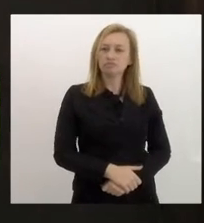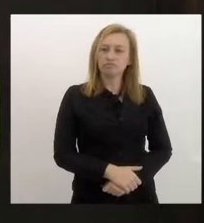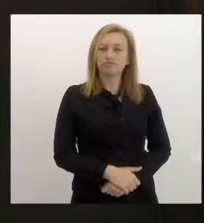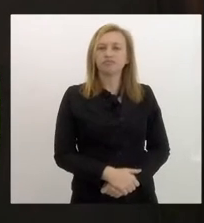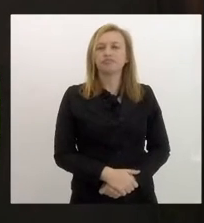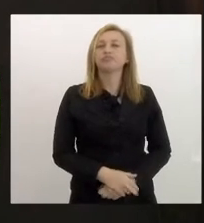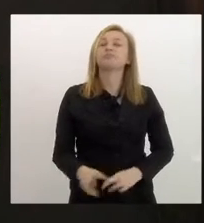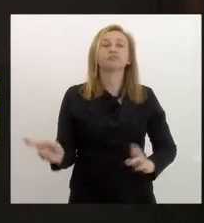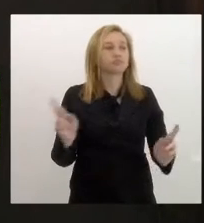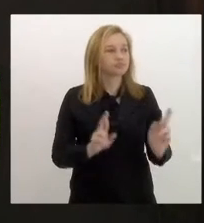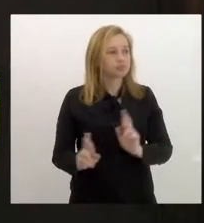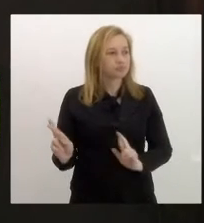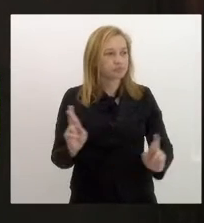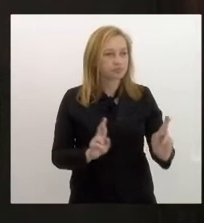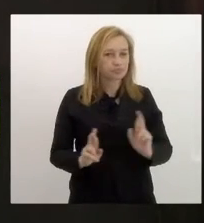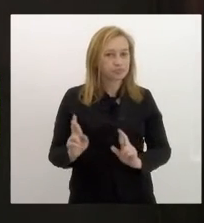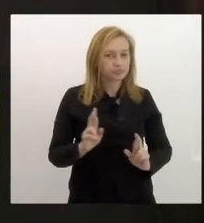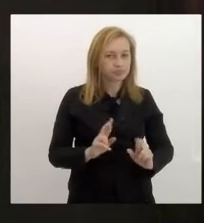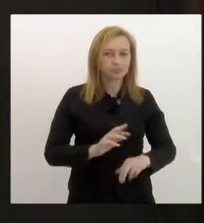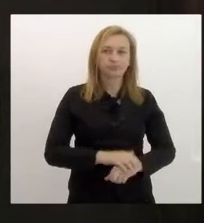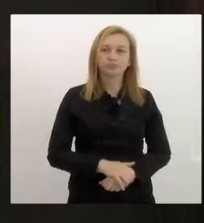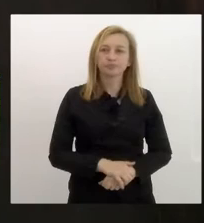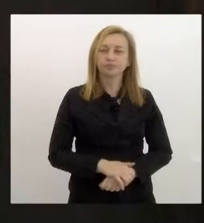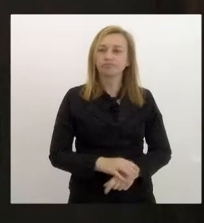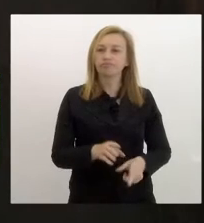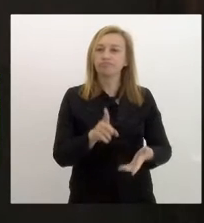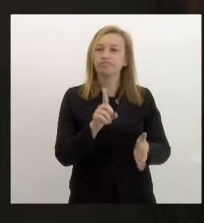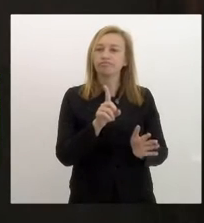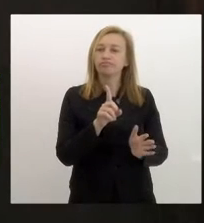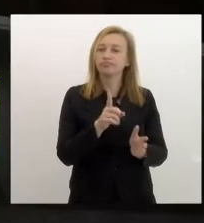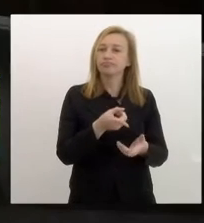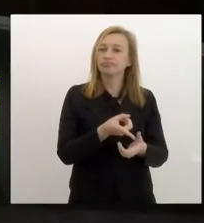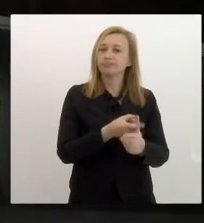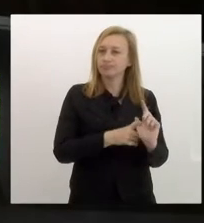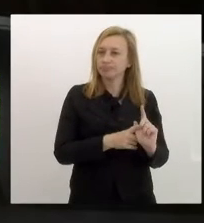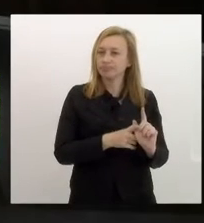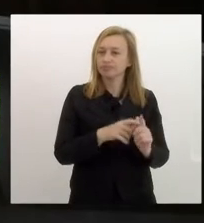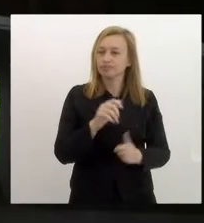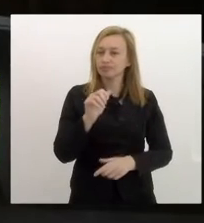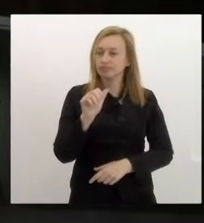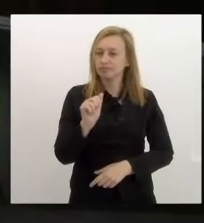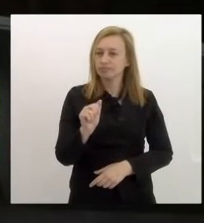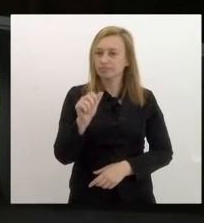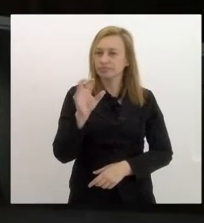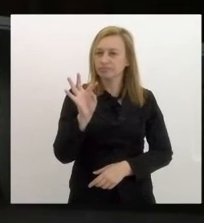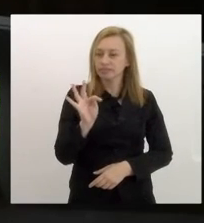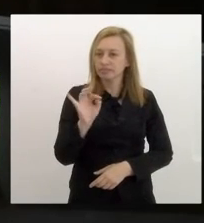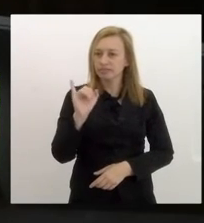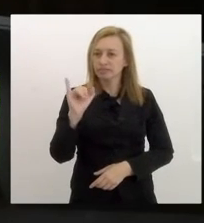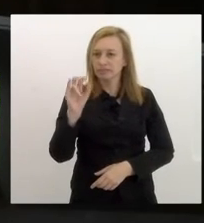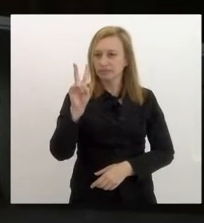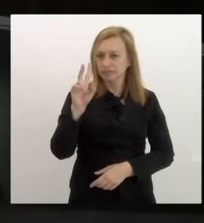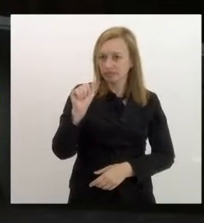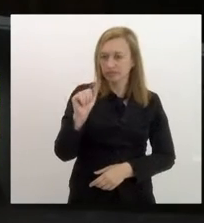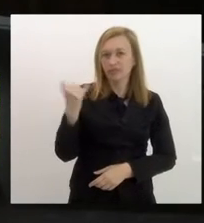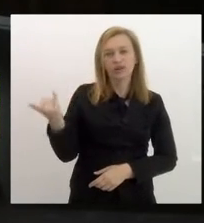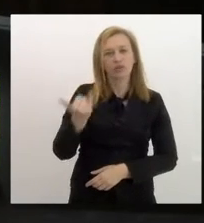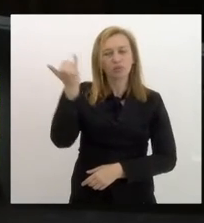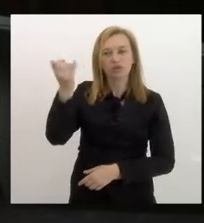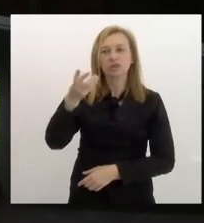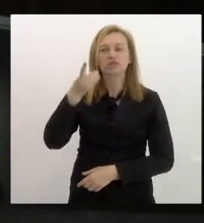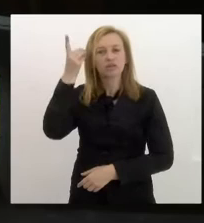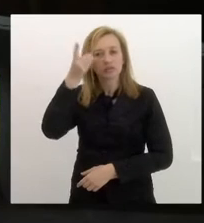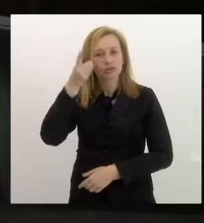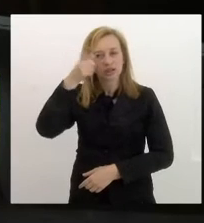com relação à dívida ativa né Eu acho que é importante Deputado Luiz Paulo